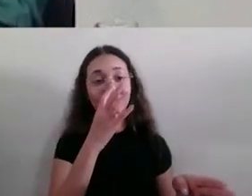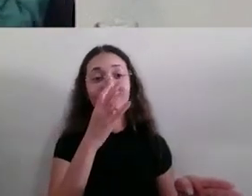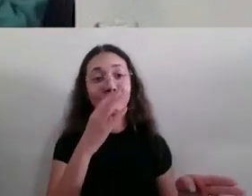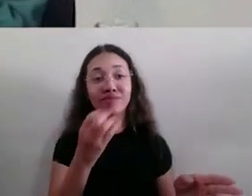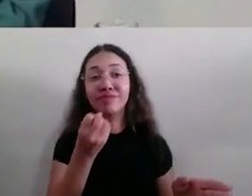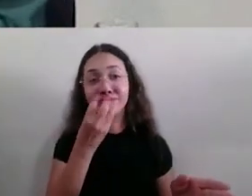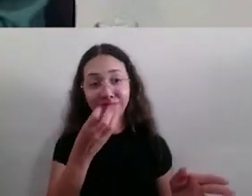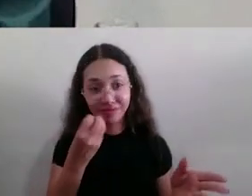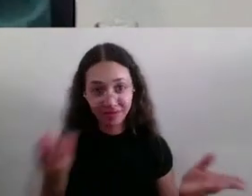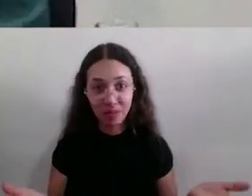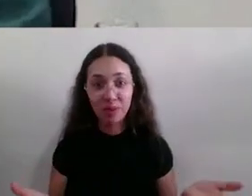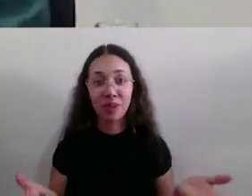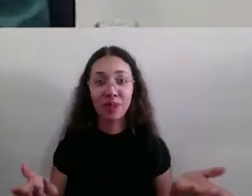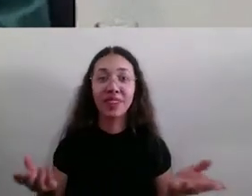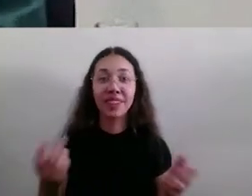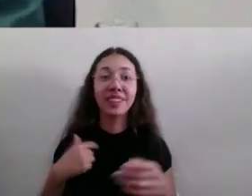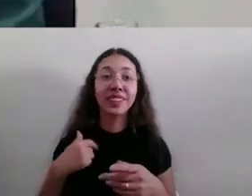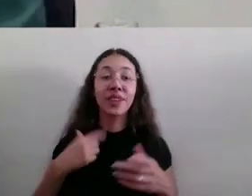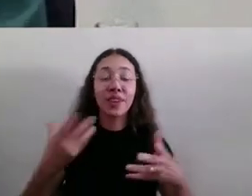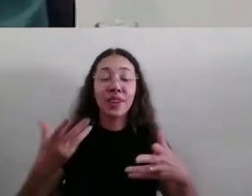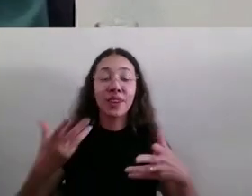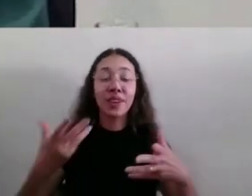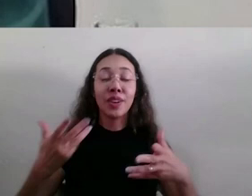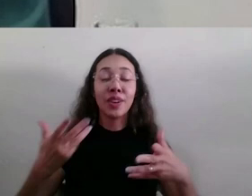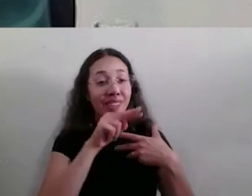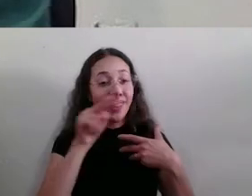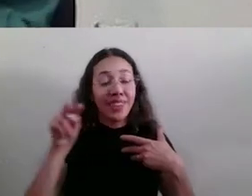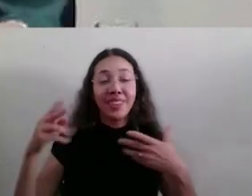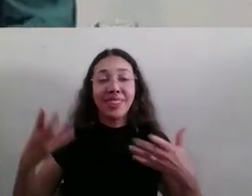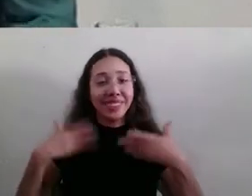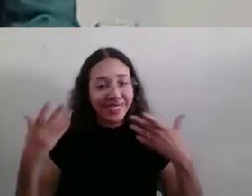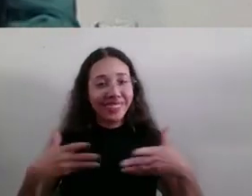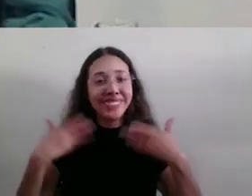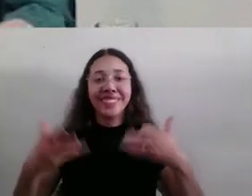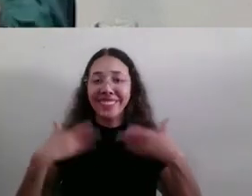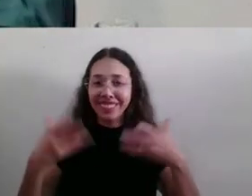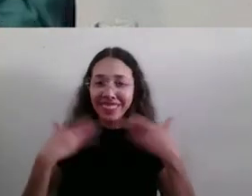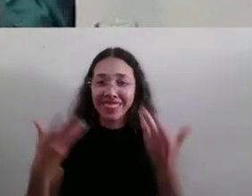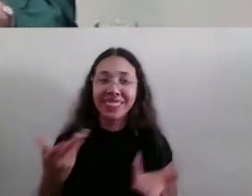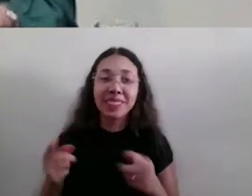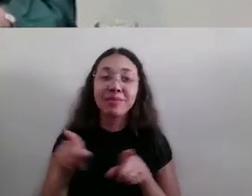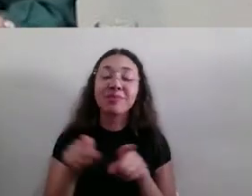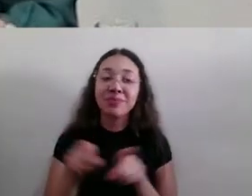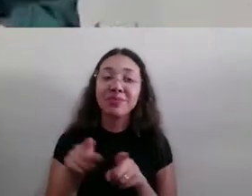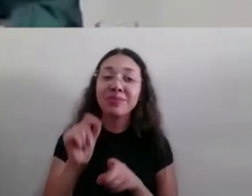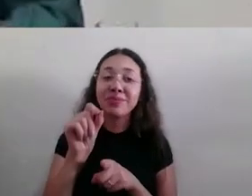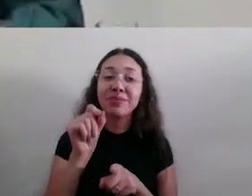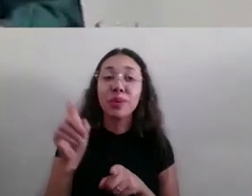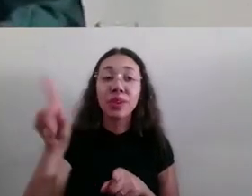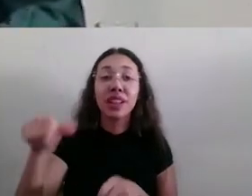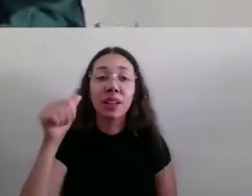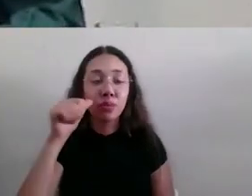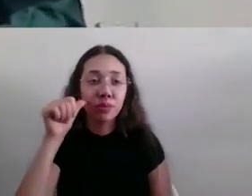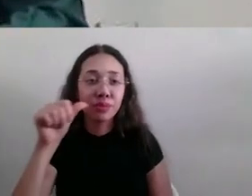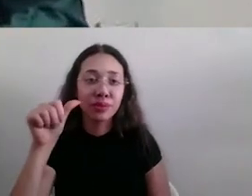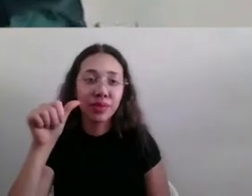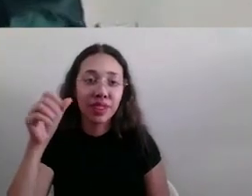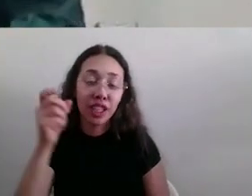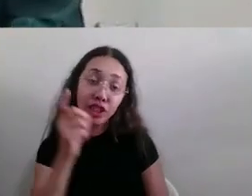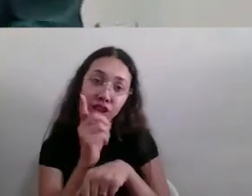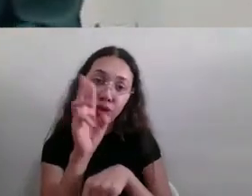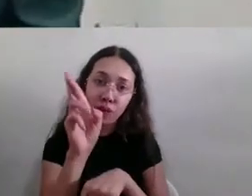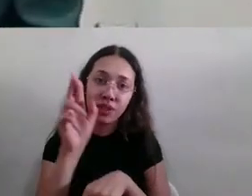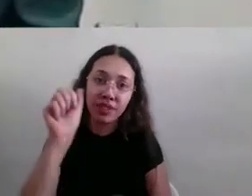não me preocupa, me traz alegria, né? E justificar aqui que a doutora Ana Clara, né, que eu comecei dizendo